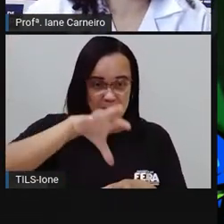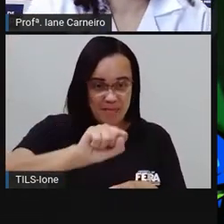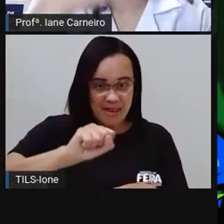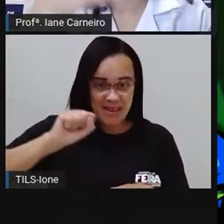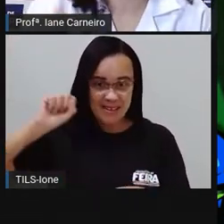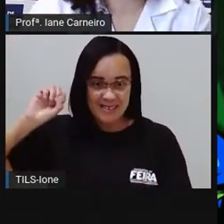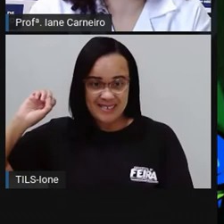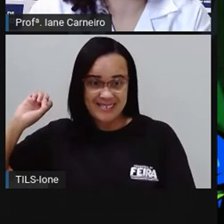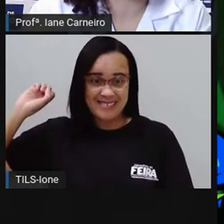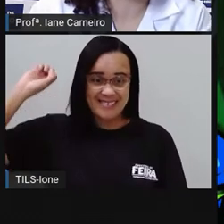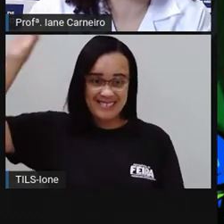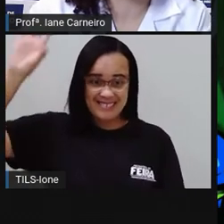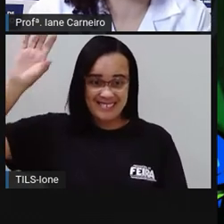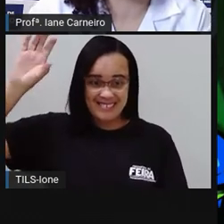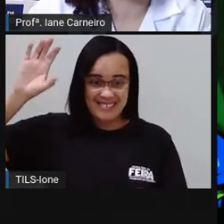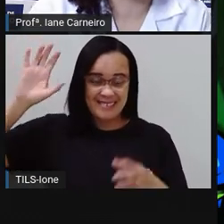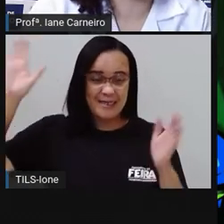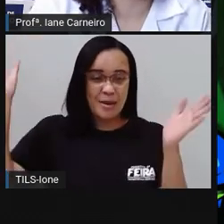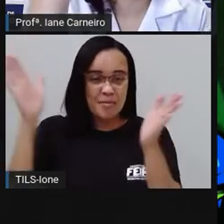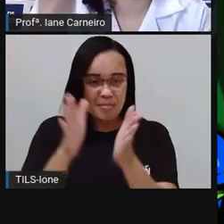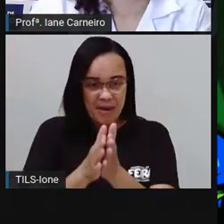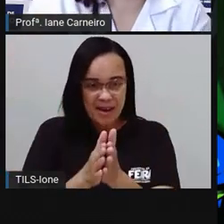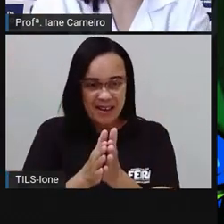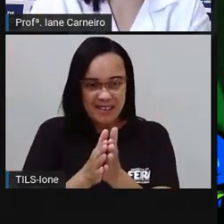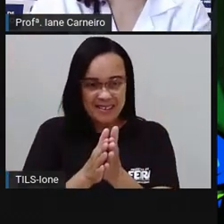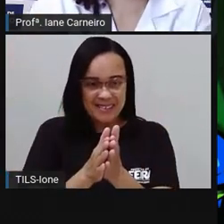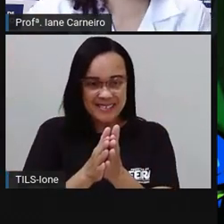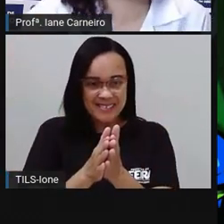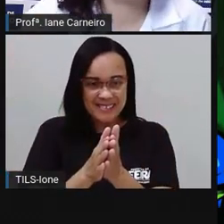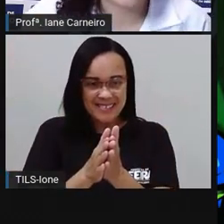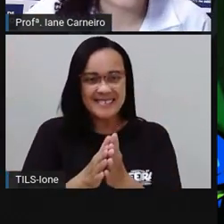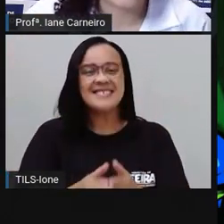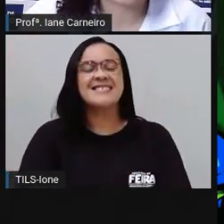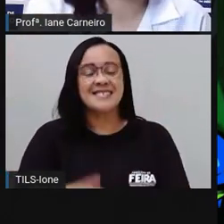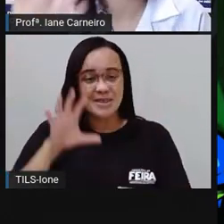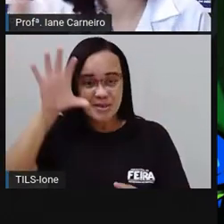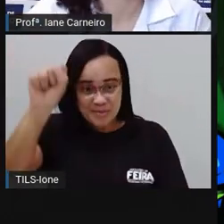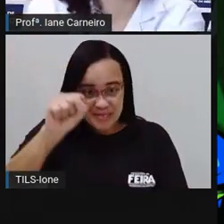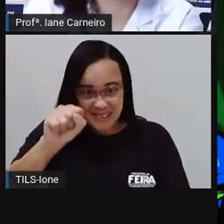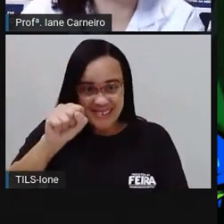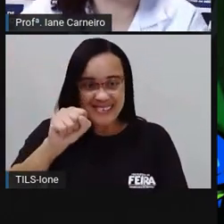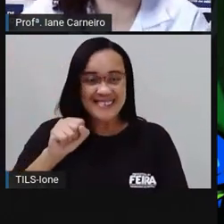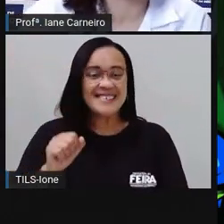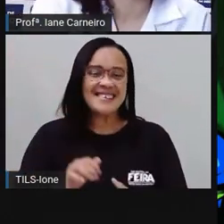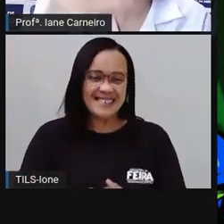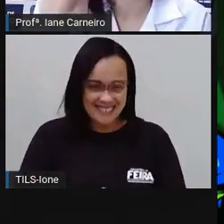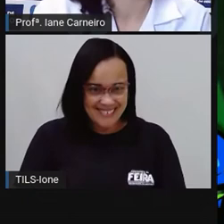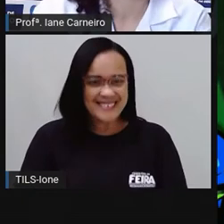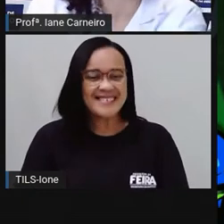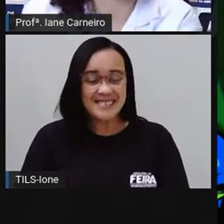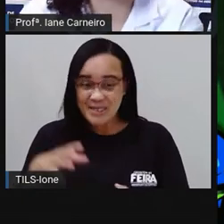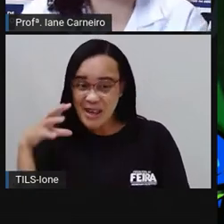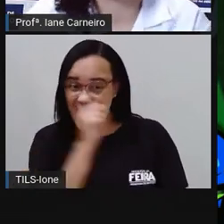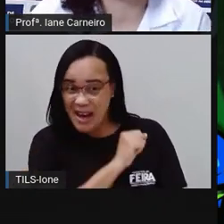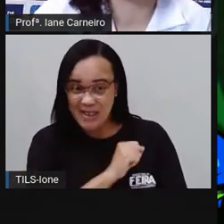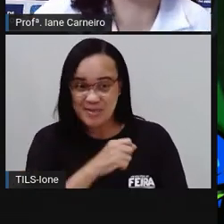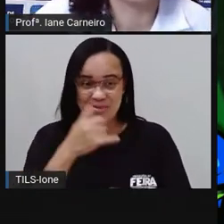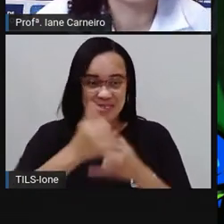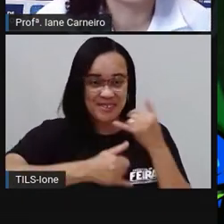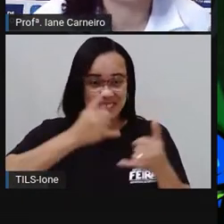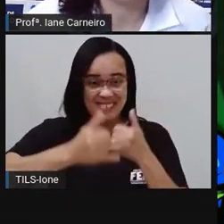estudos, ó, vai jogar para cima e vai bater palma, ó. E pegar ela, não deixa cair no chão, não. Aí joga para cima, bate palma e